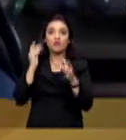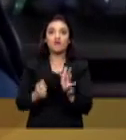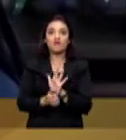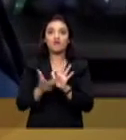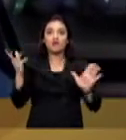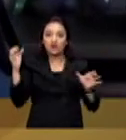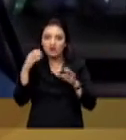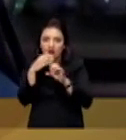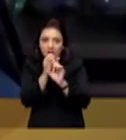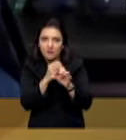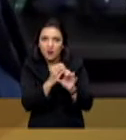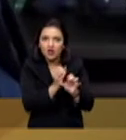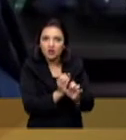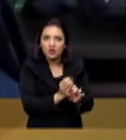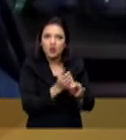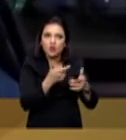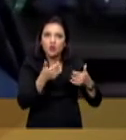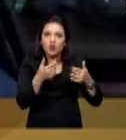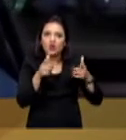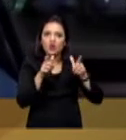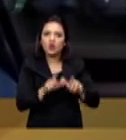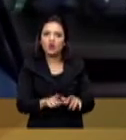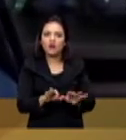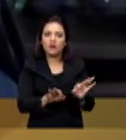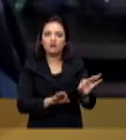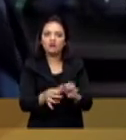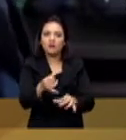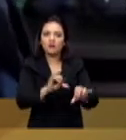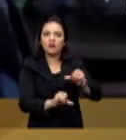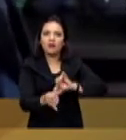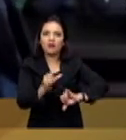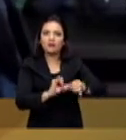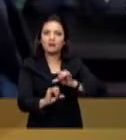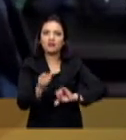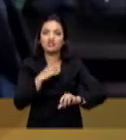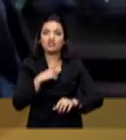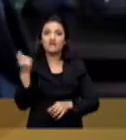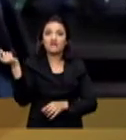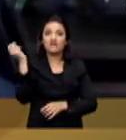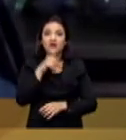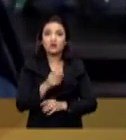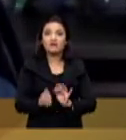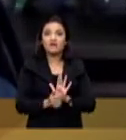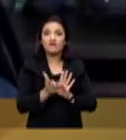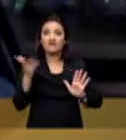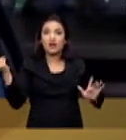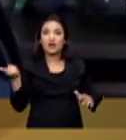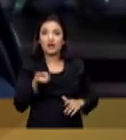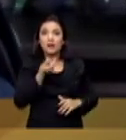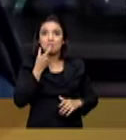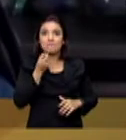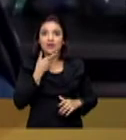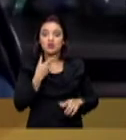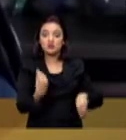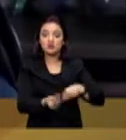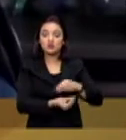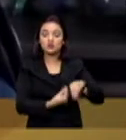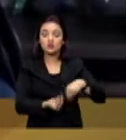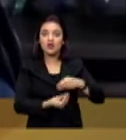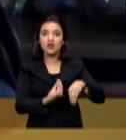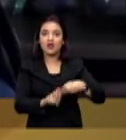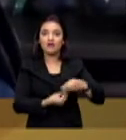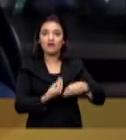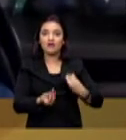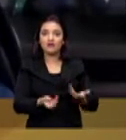que falsificavam as substâncias ativas de diversos outros medicamentos, os